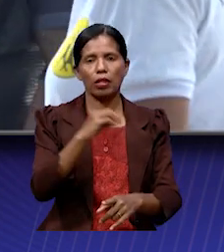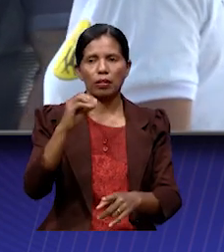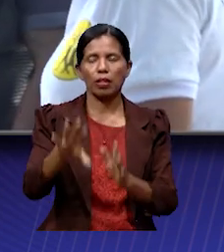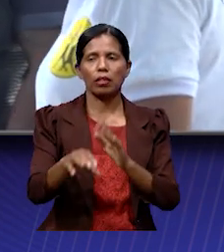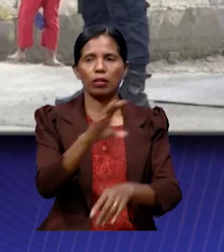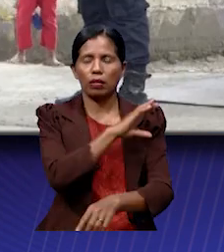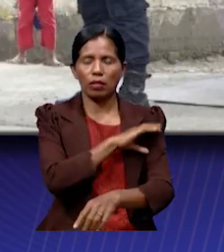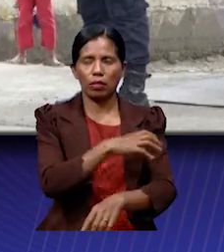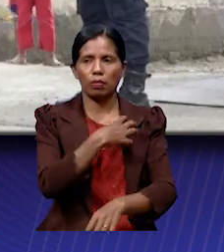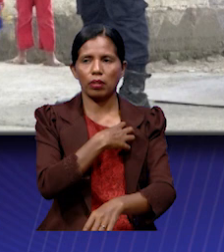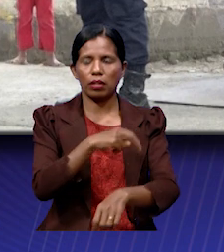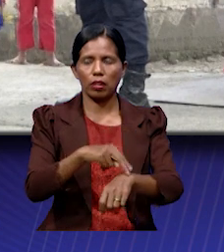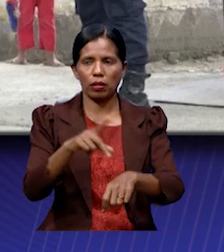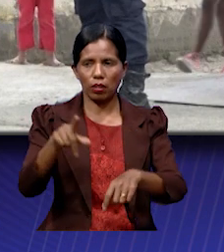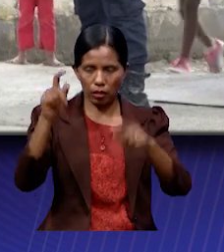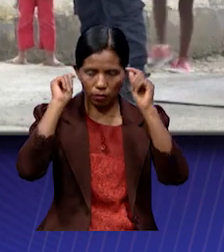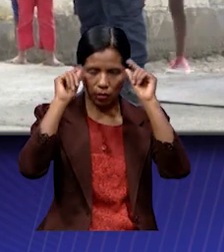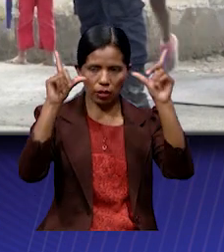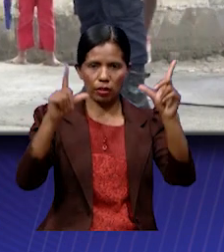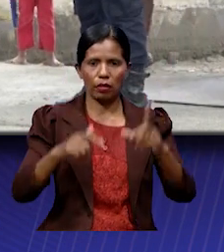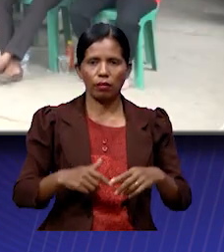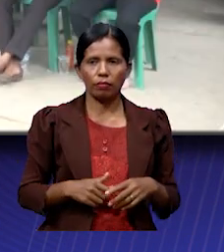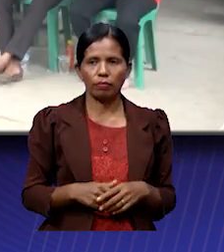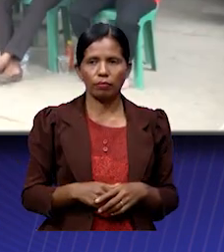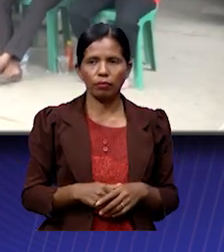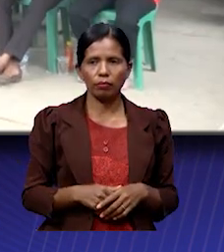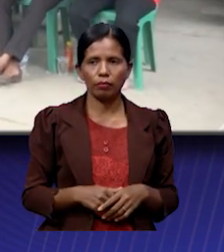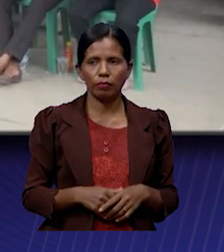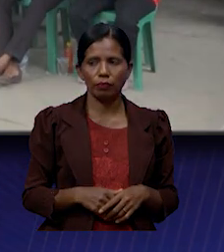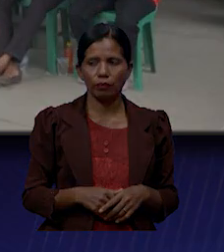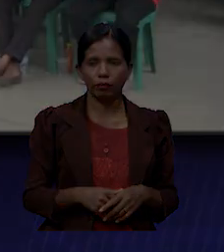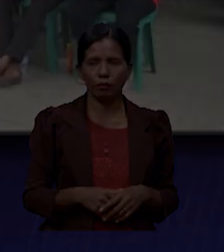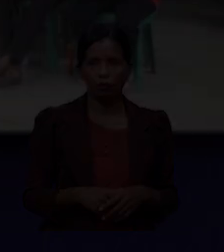segurança usi Polícia Nacional Timor-Leste. Felicitas Borges, Jaime dos Santos, GMN.